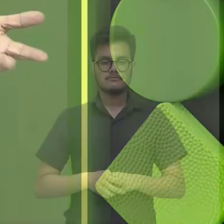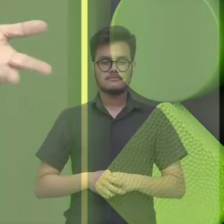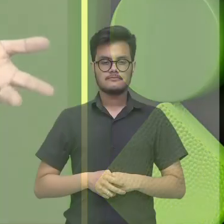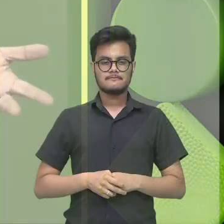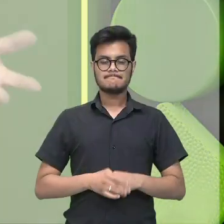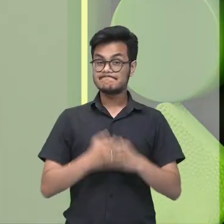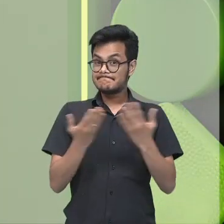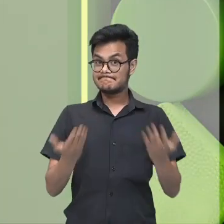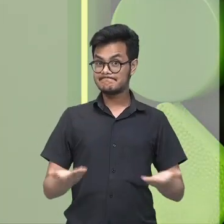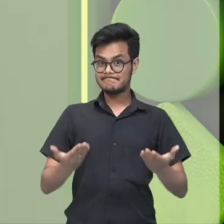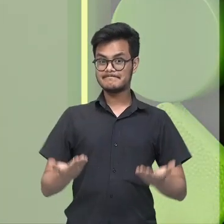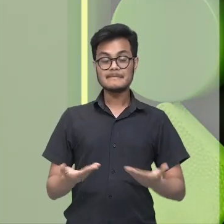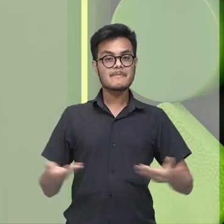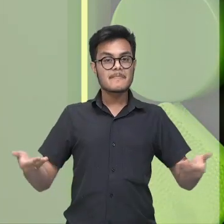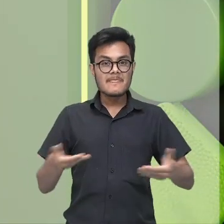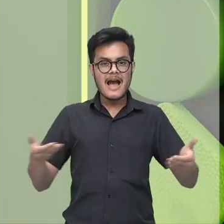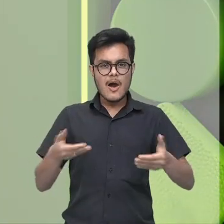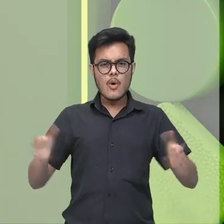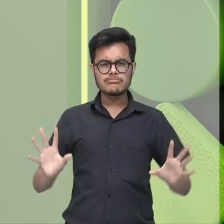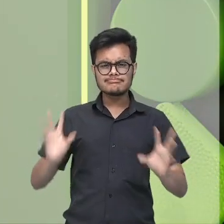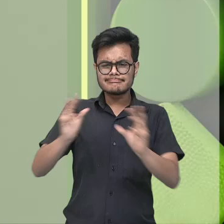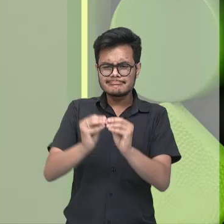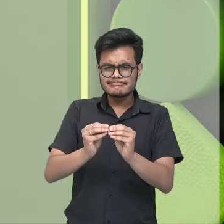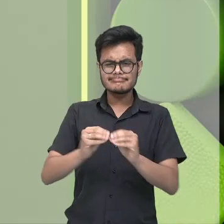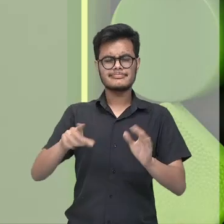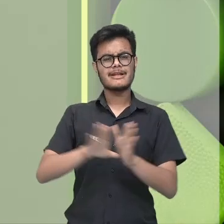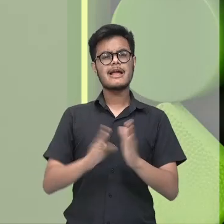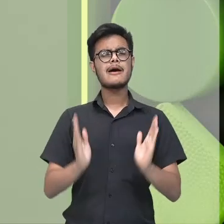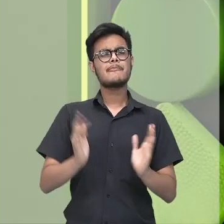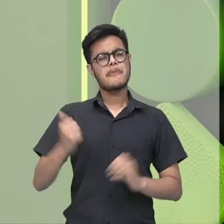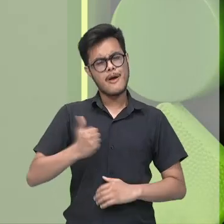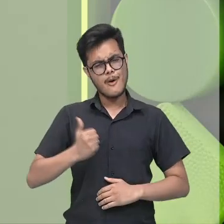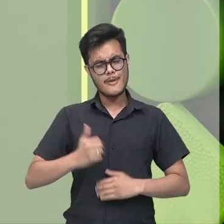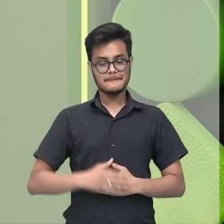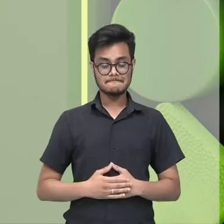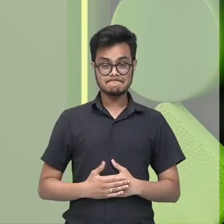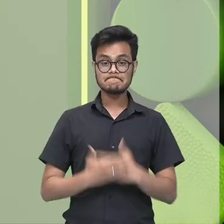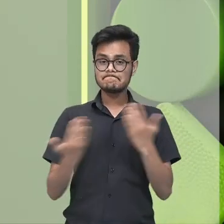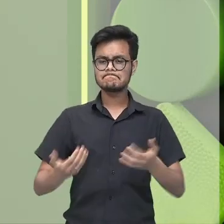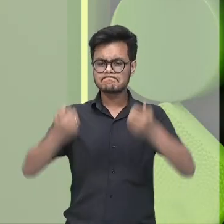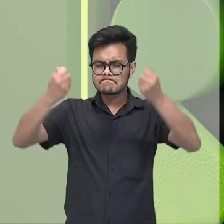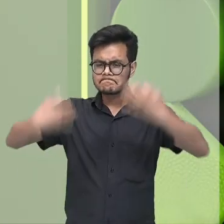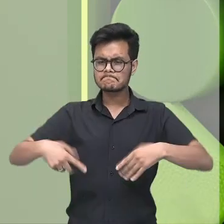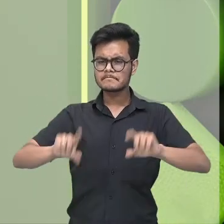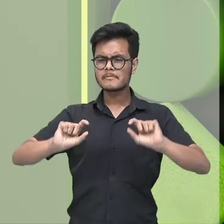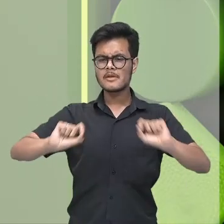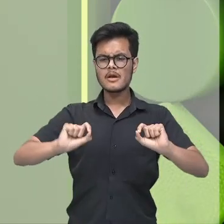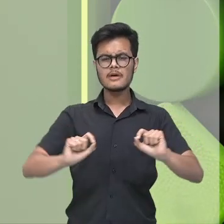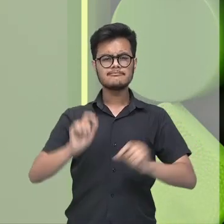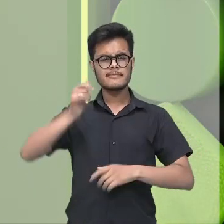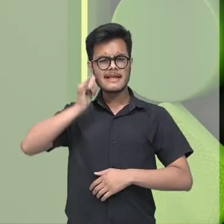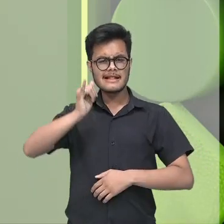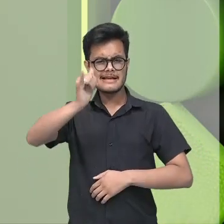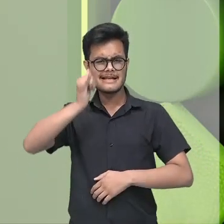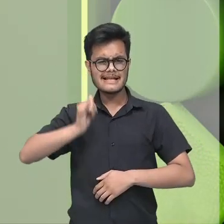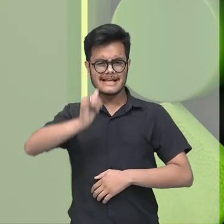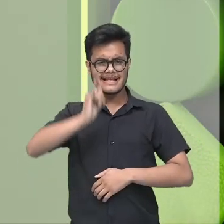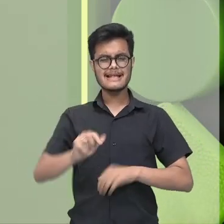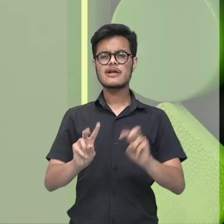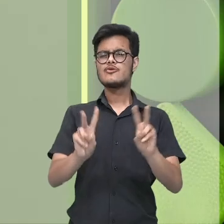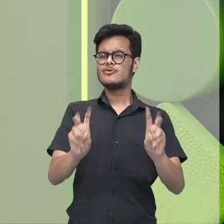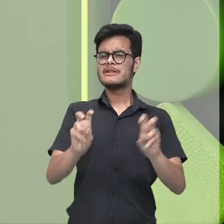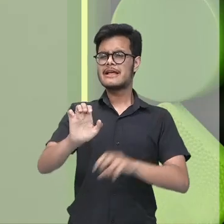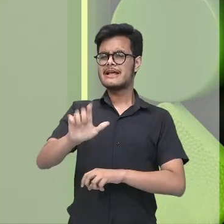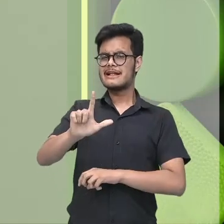Muito bem, pessoal. Na nossa revisão, parte 1, nós vamos falar sobre a eletricidade. Claro